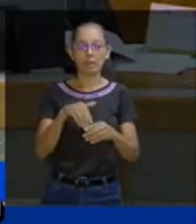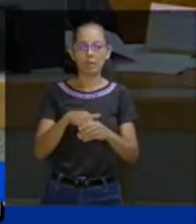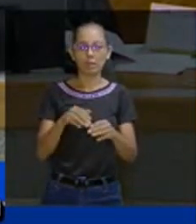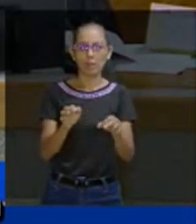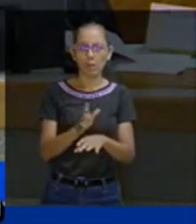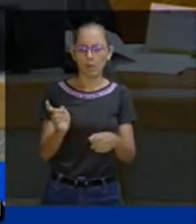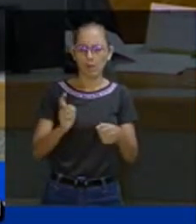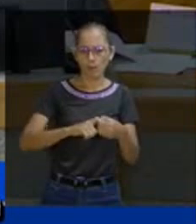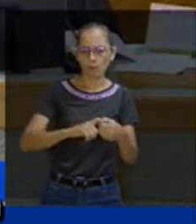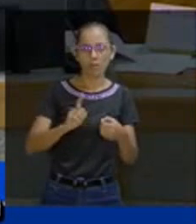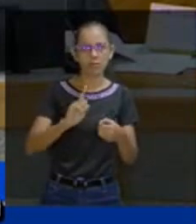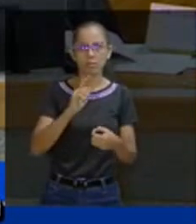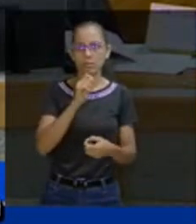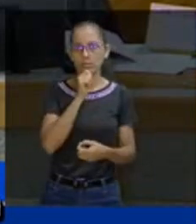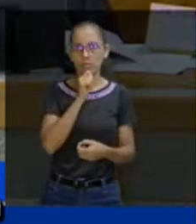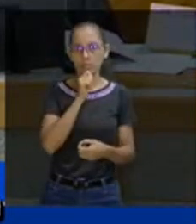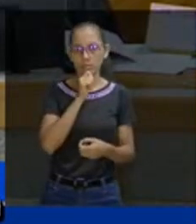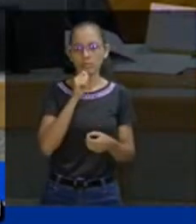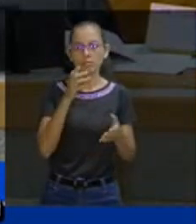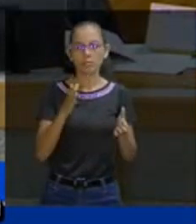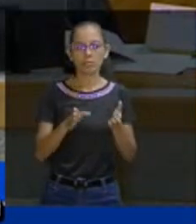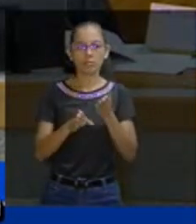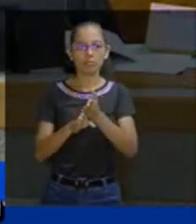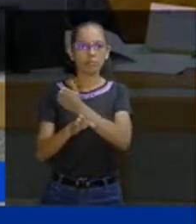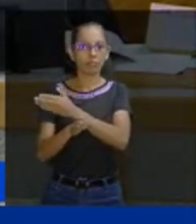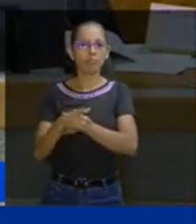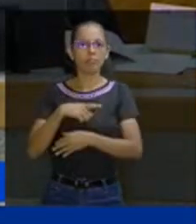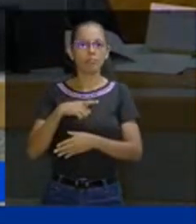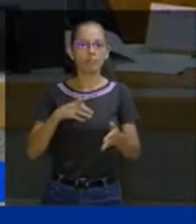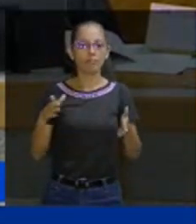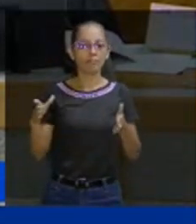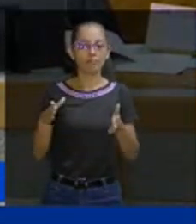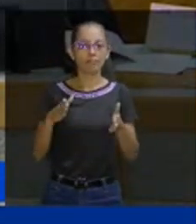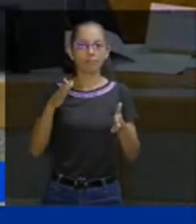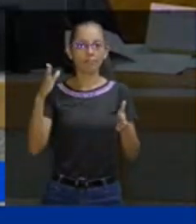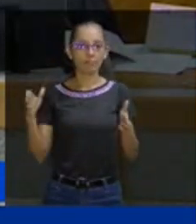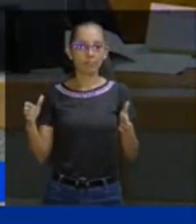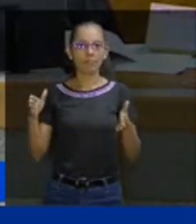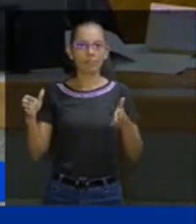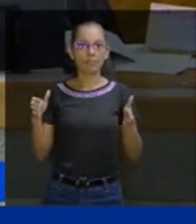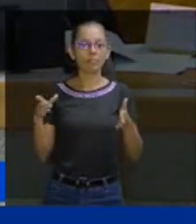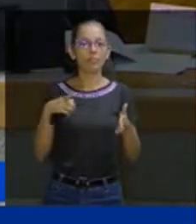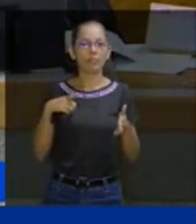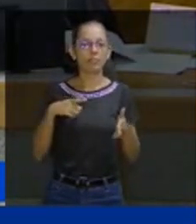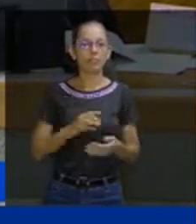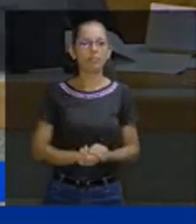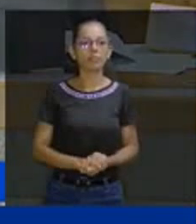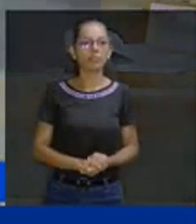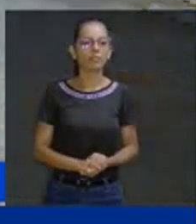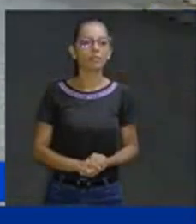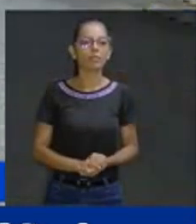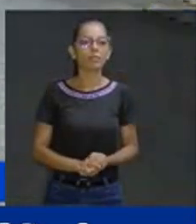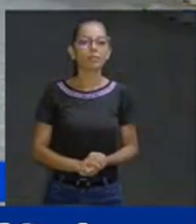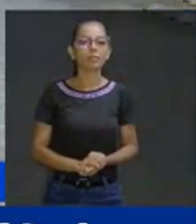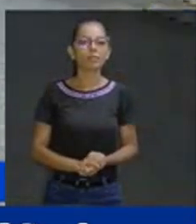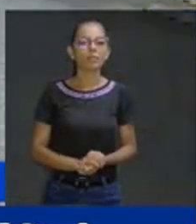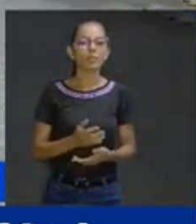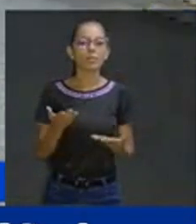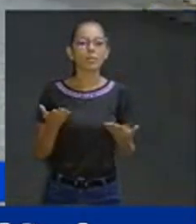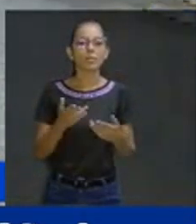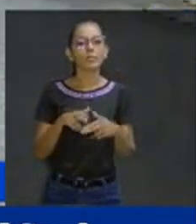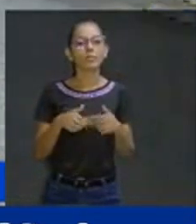são considerações que eu gostaria de colocar ao plenário para que isso pudesse ser decidido a tempo. Ok.